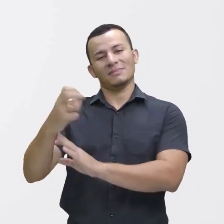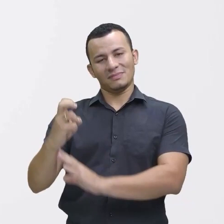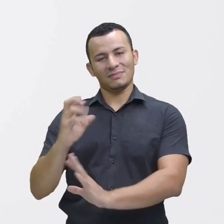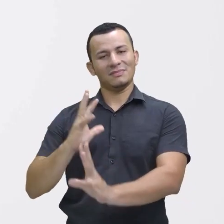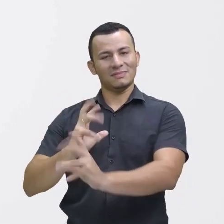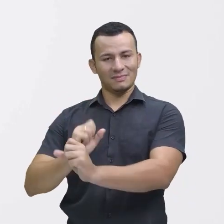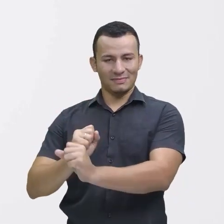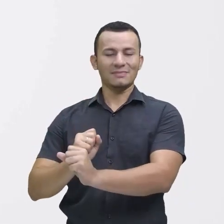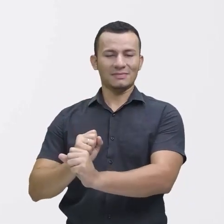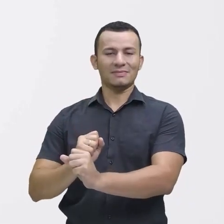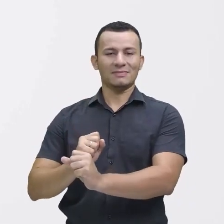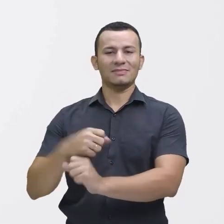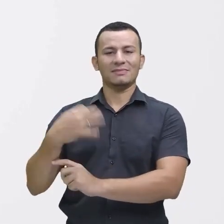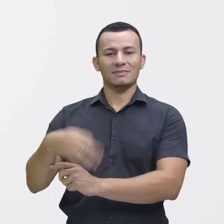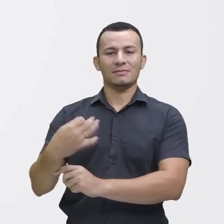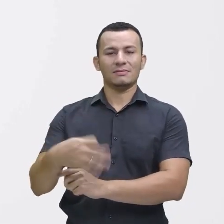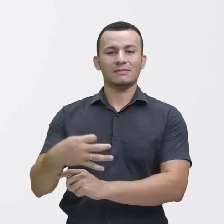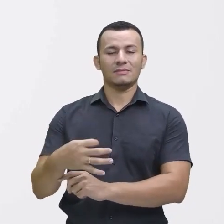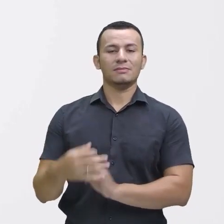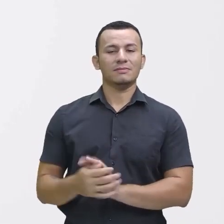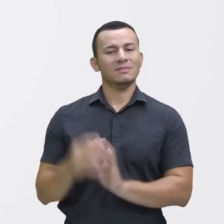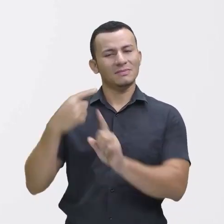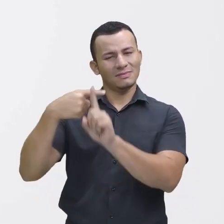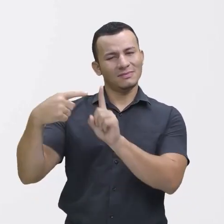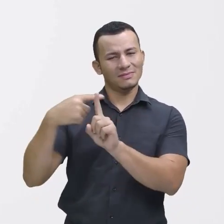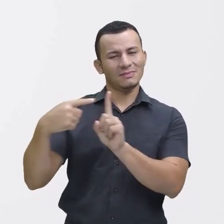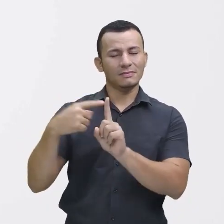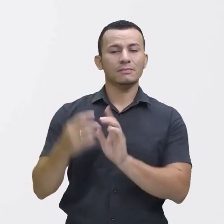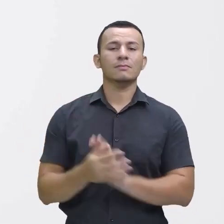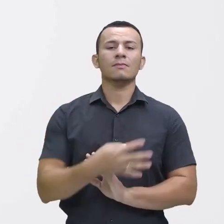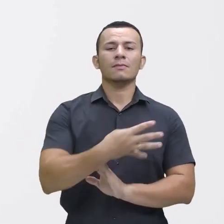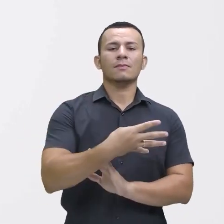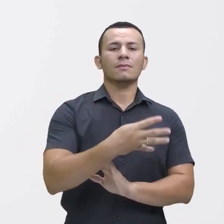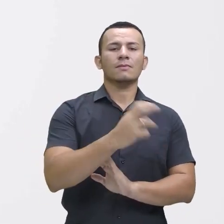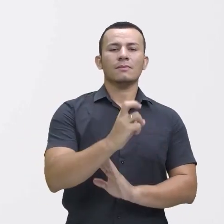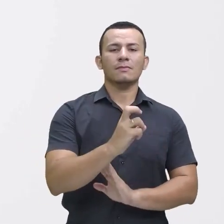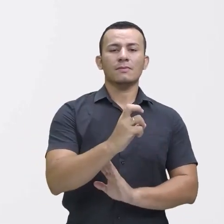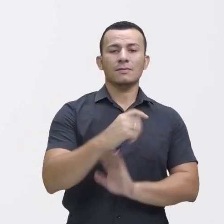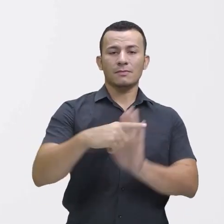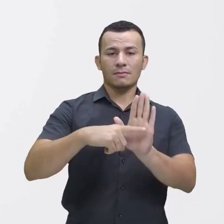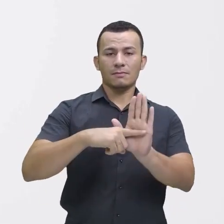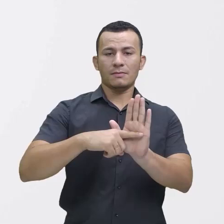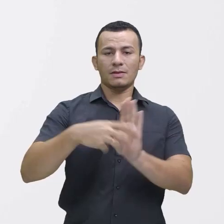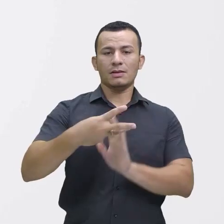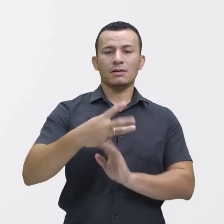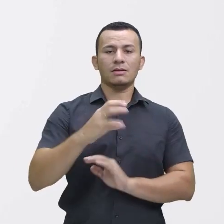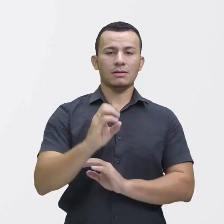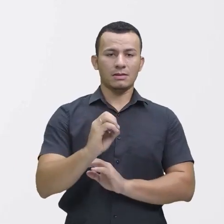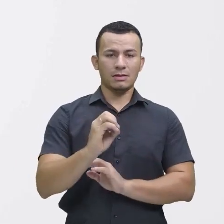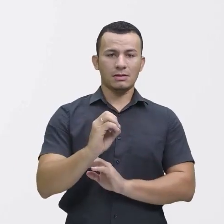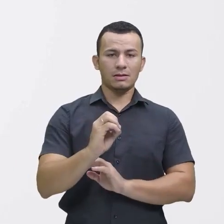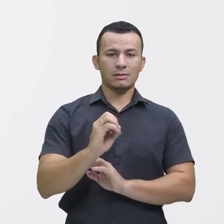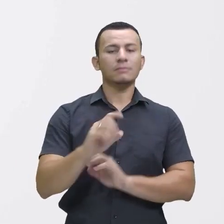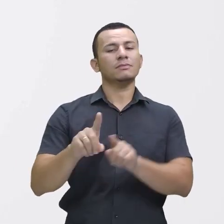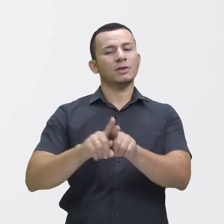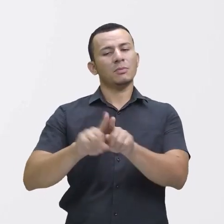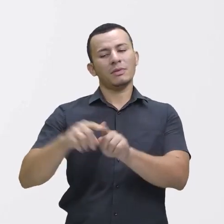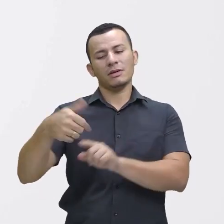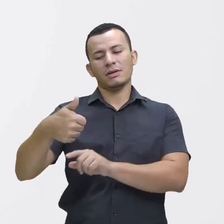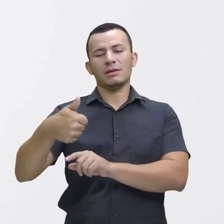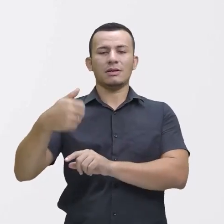15. Muito bem, metade. E 45 menos 30? É igual também a